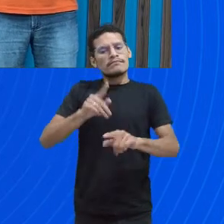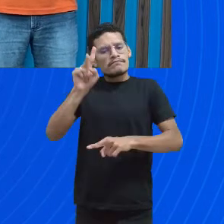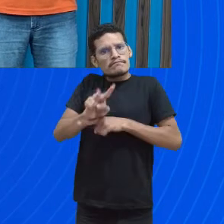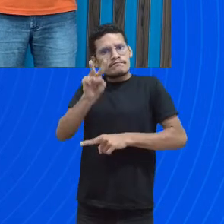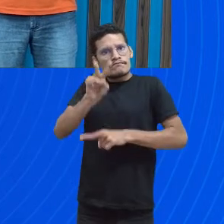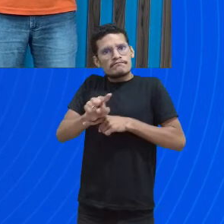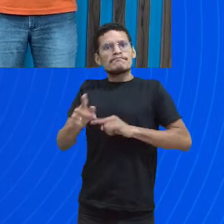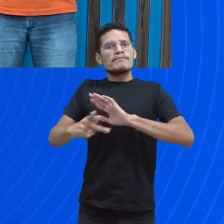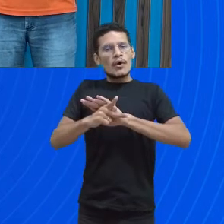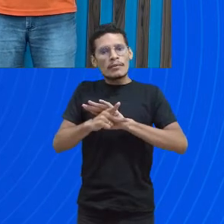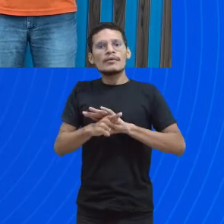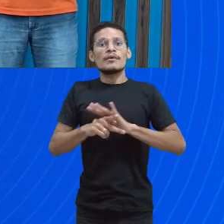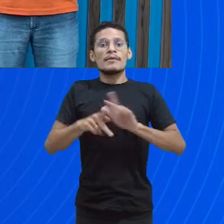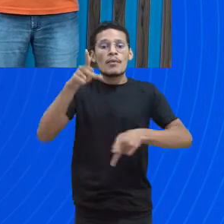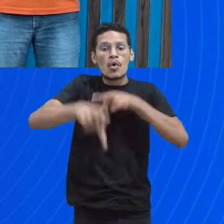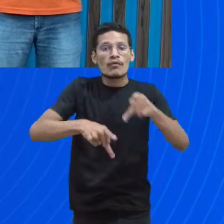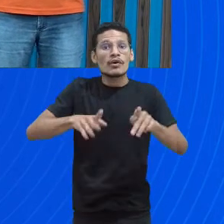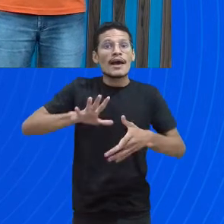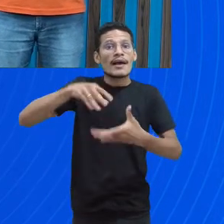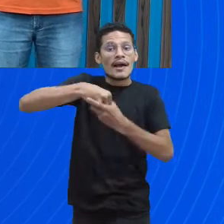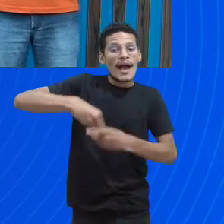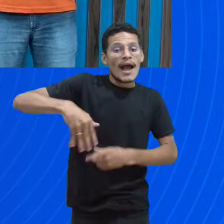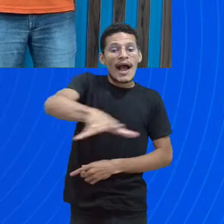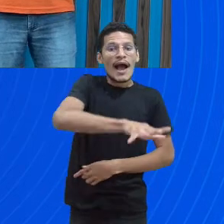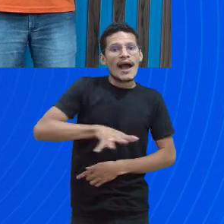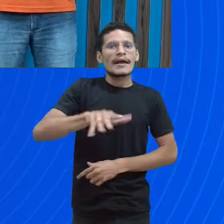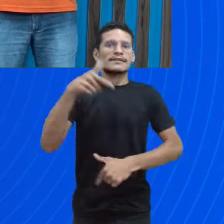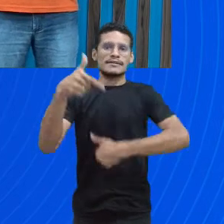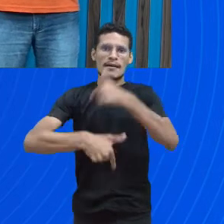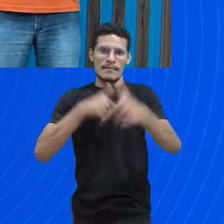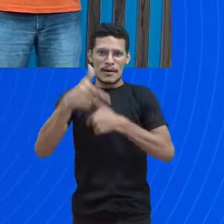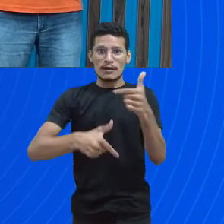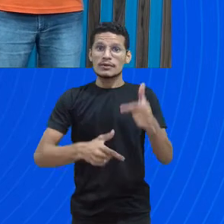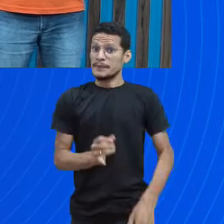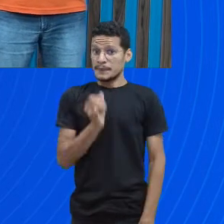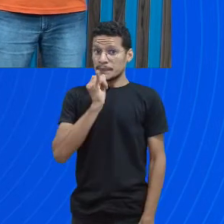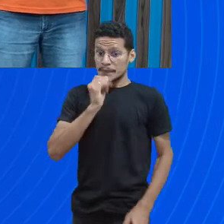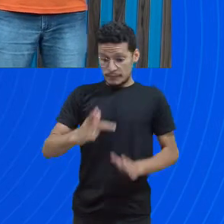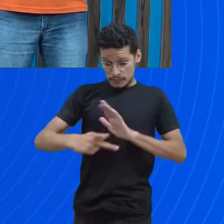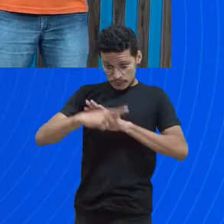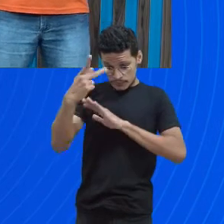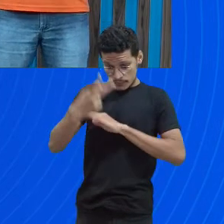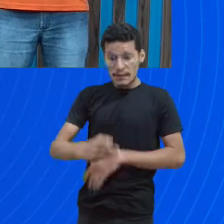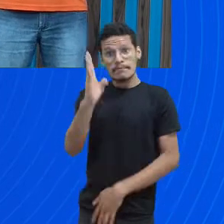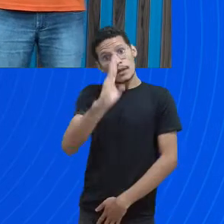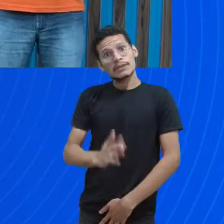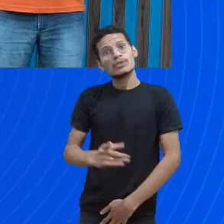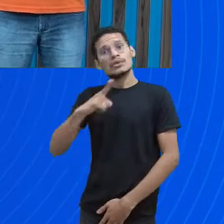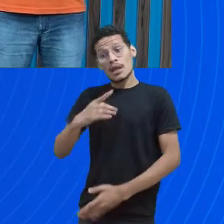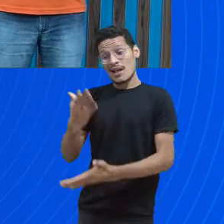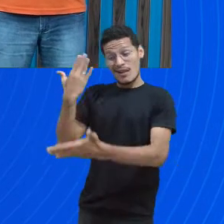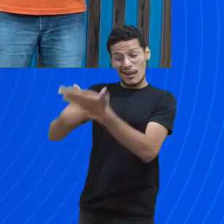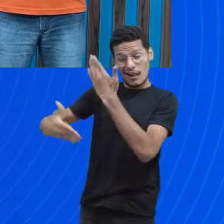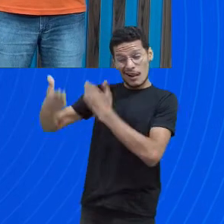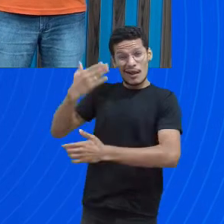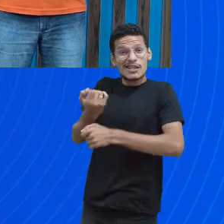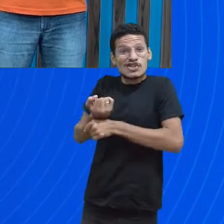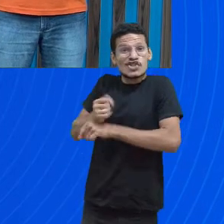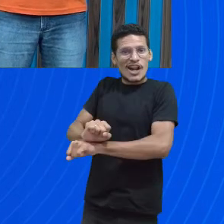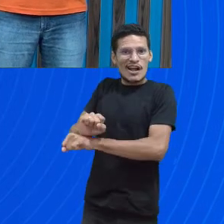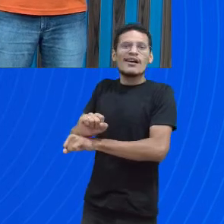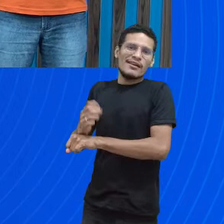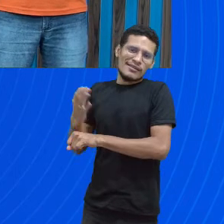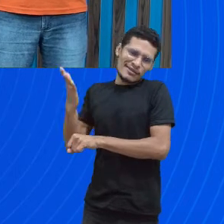da população no mundo do trabalho. Ou seja, o Brasil é um país que tem um passado escravocrata, por exemplo. Então,